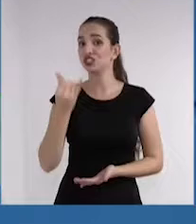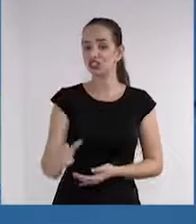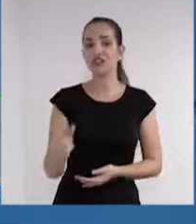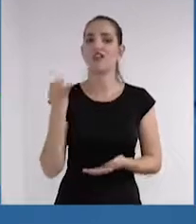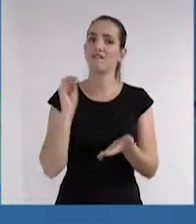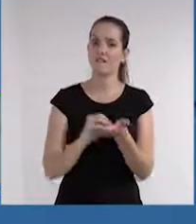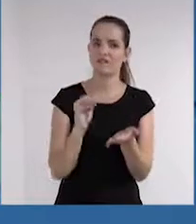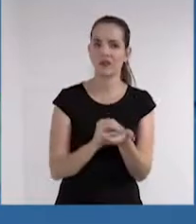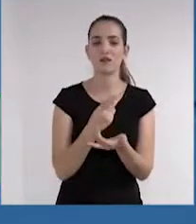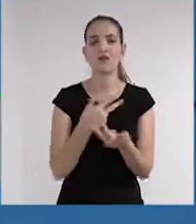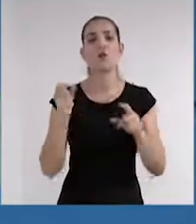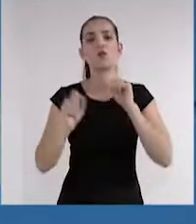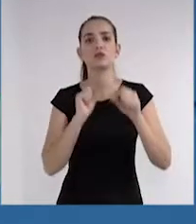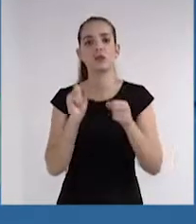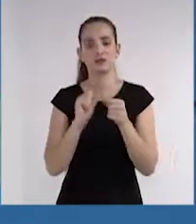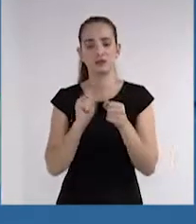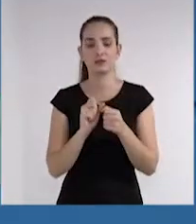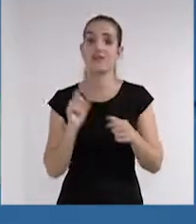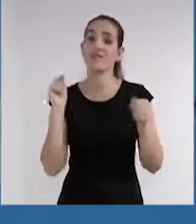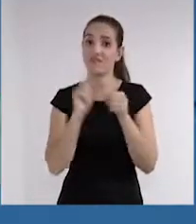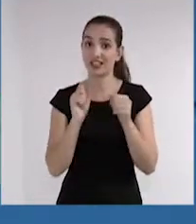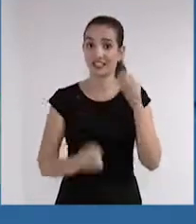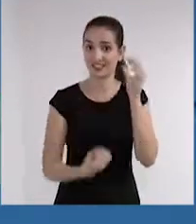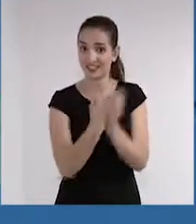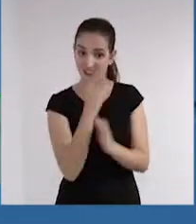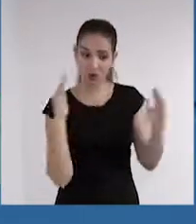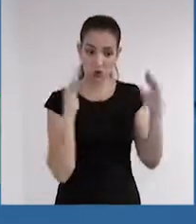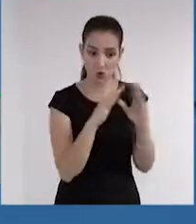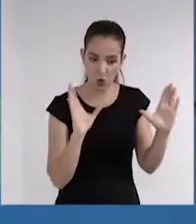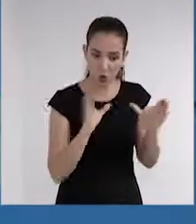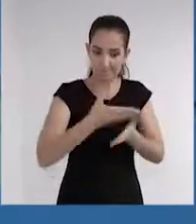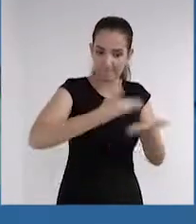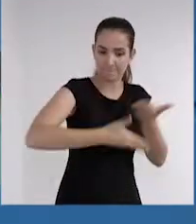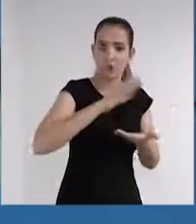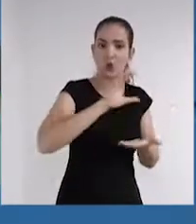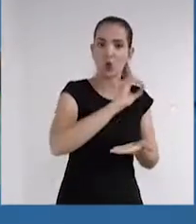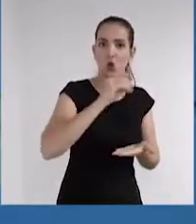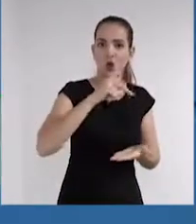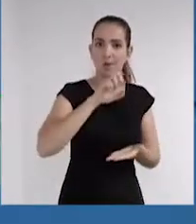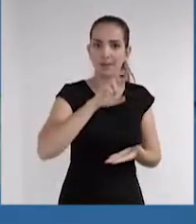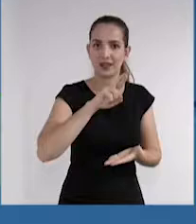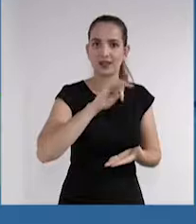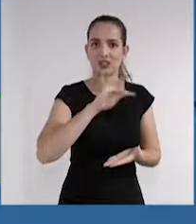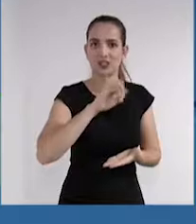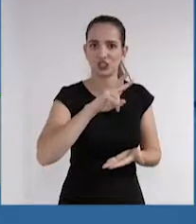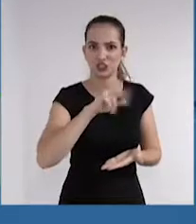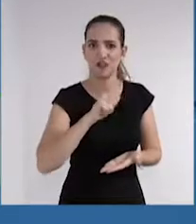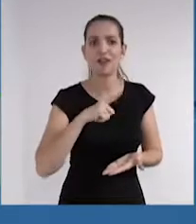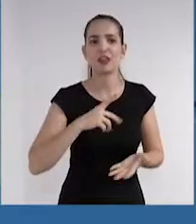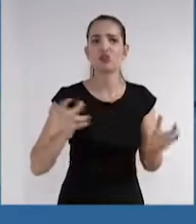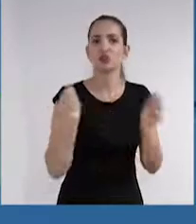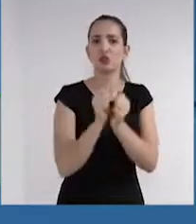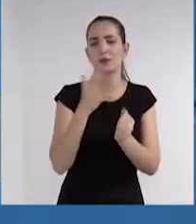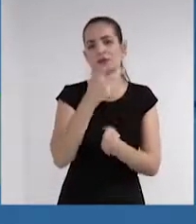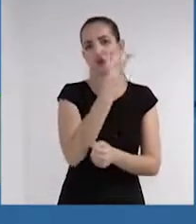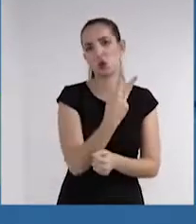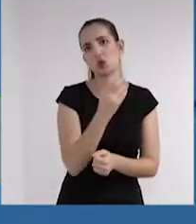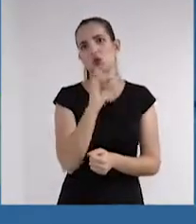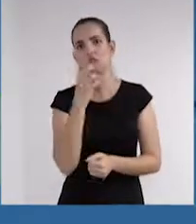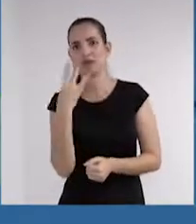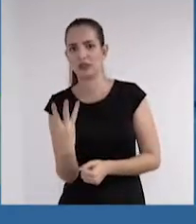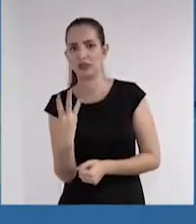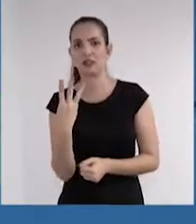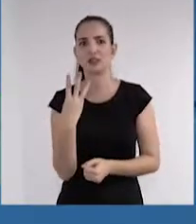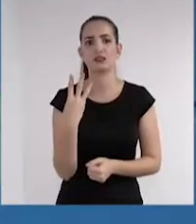que eles fazem? Eles fazem as cooperativas e juntam 2, 3, 4 pivô para arrendar as terras para os